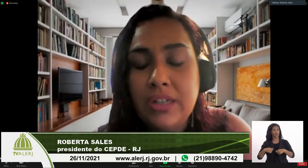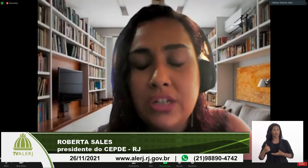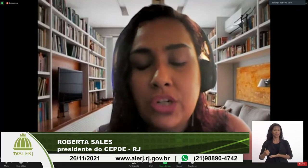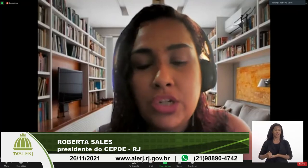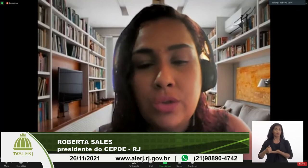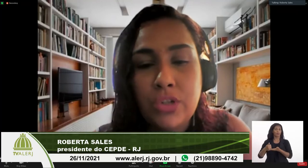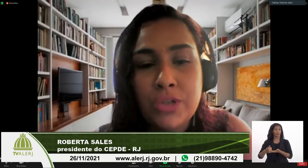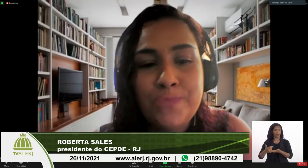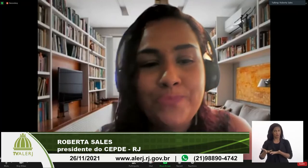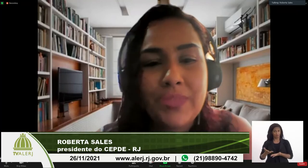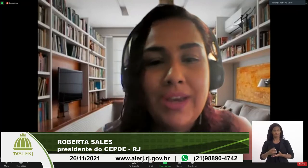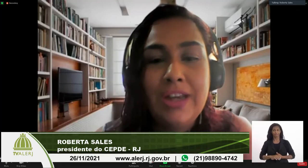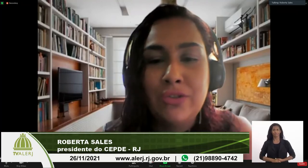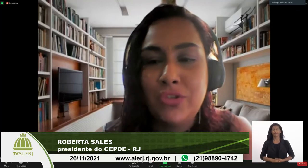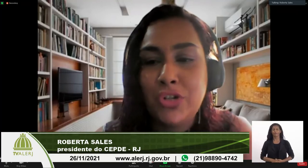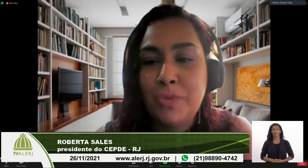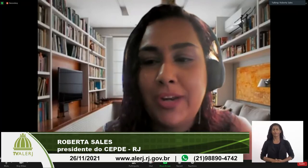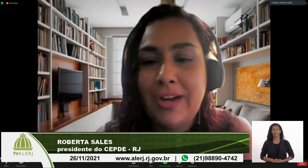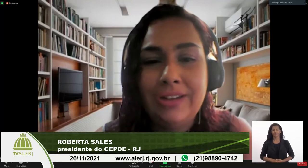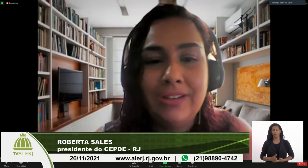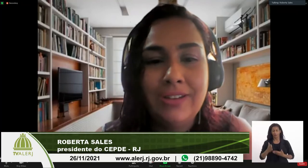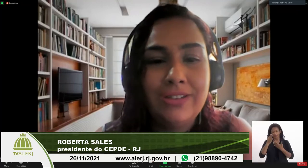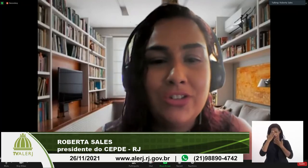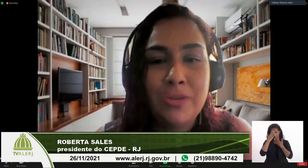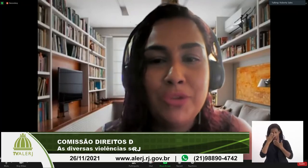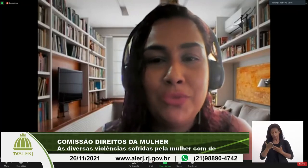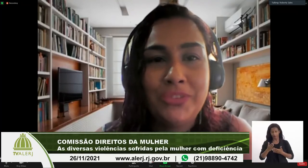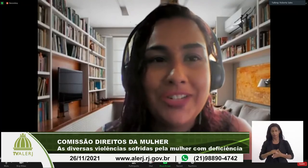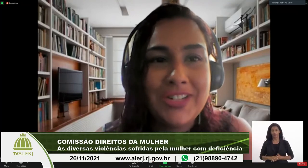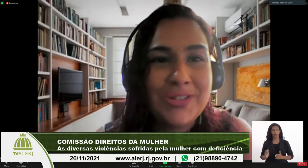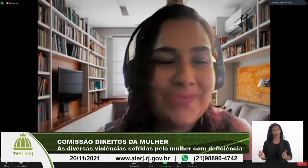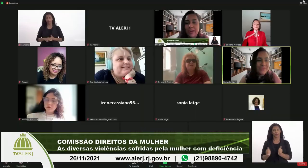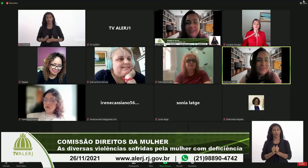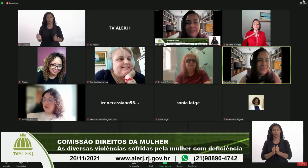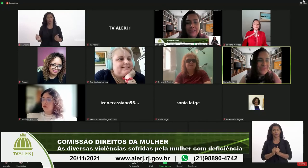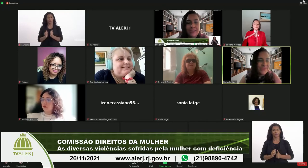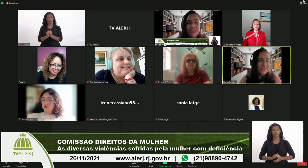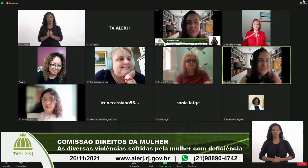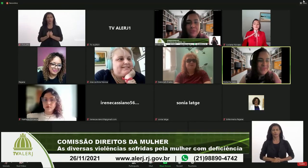apoiar nessas questões. É isso, gente. Obrigada. Estamos juntas.